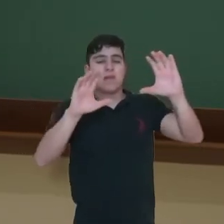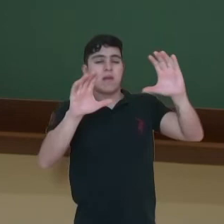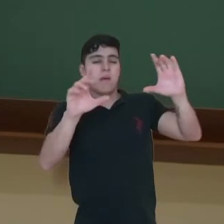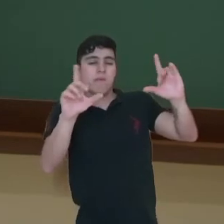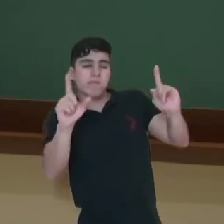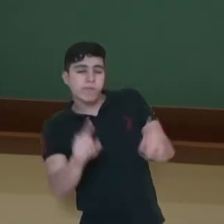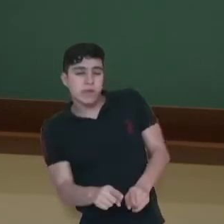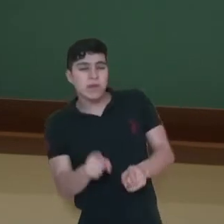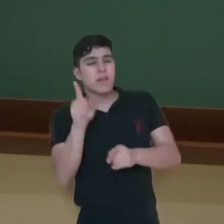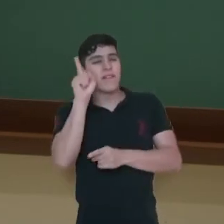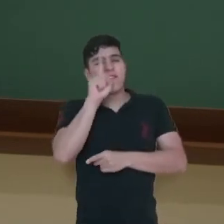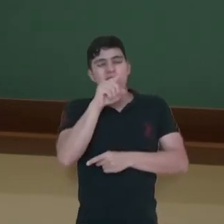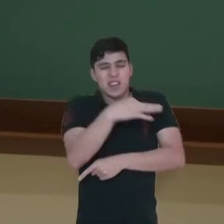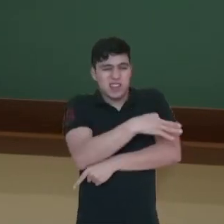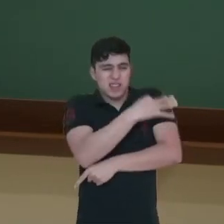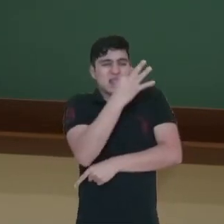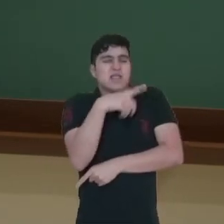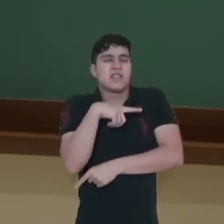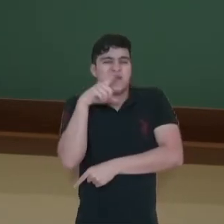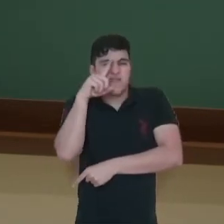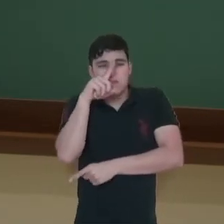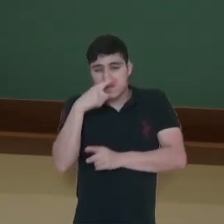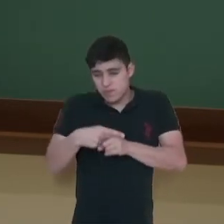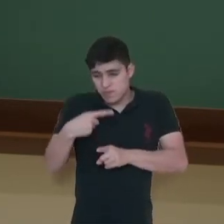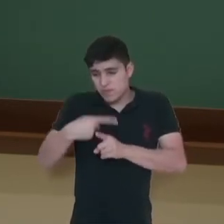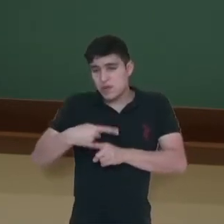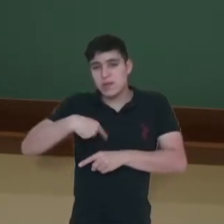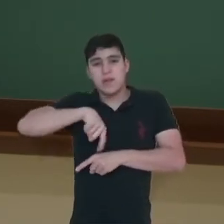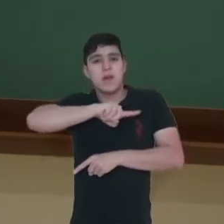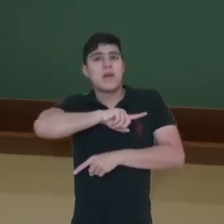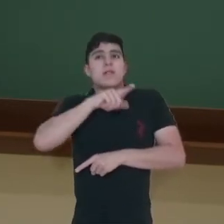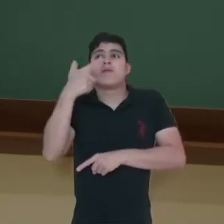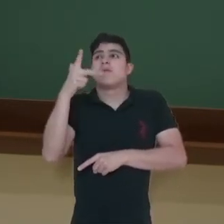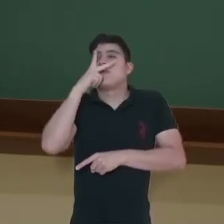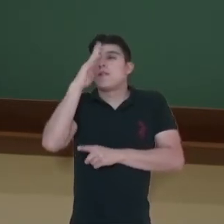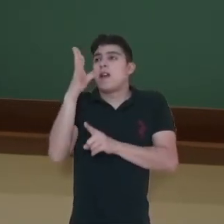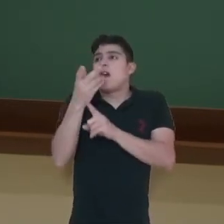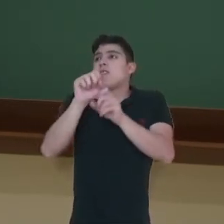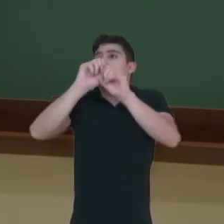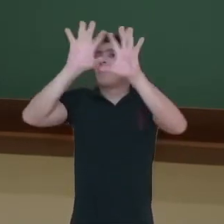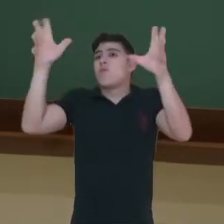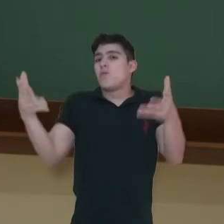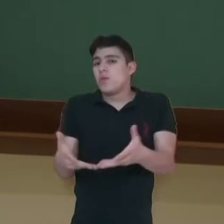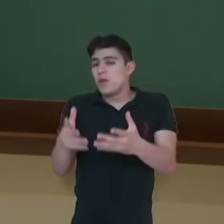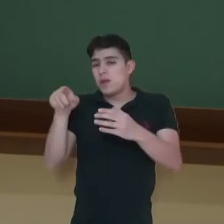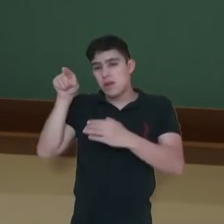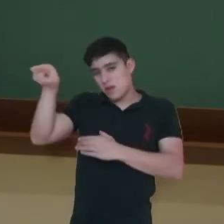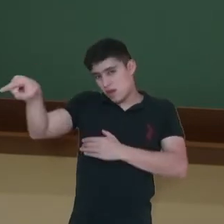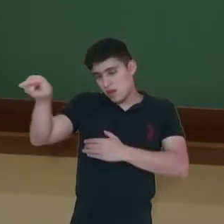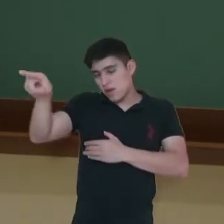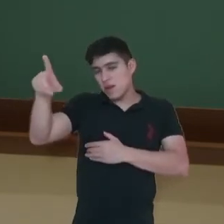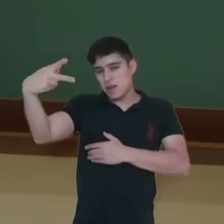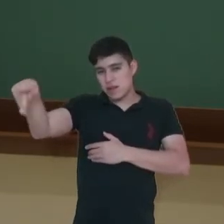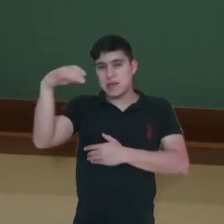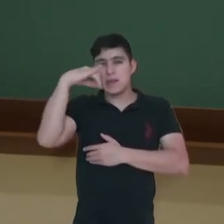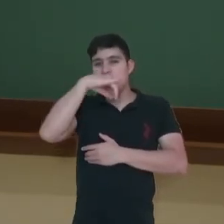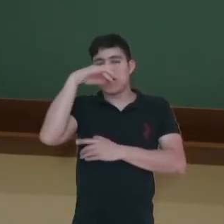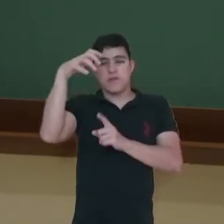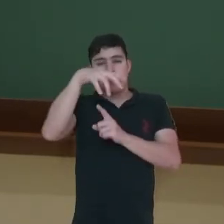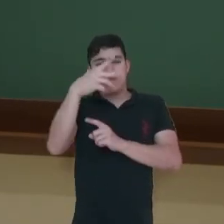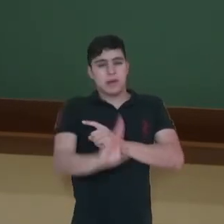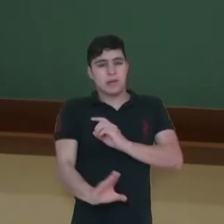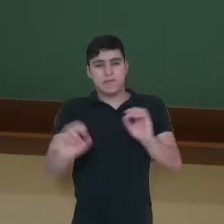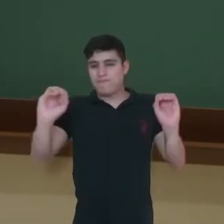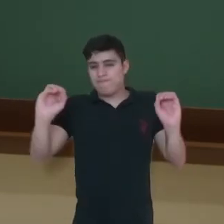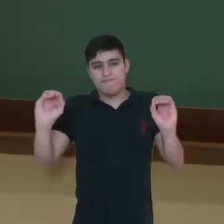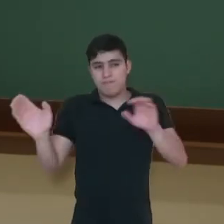pequeno, falhas técnicas, infelizmente, pela essa falta de universalização da arte com relação à escola clássica italiana. E nós